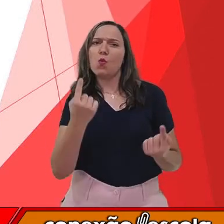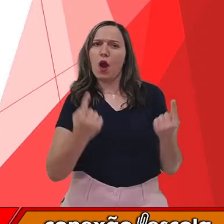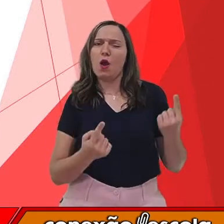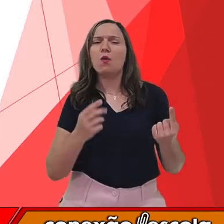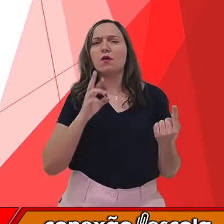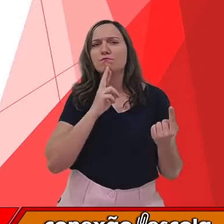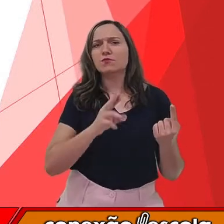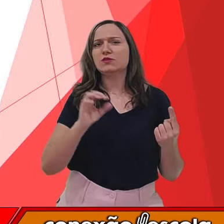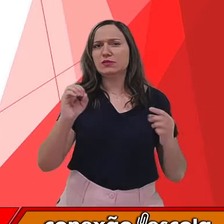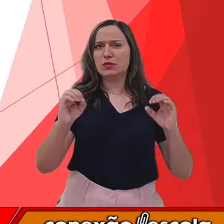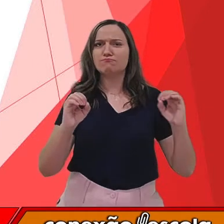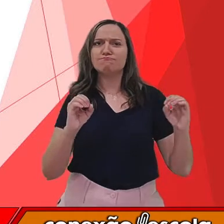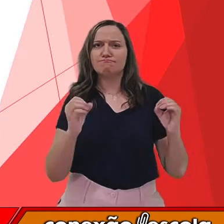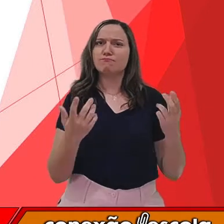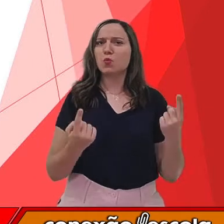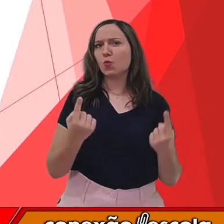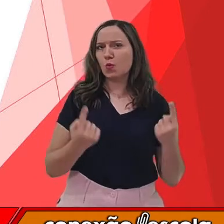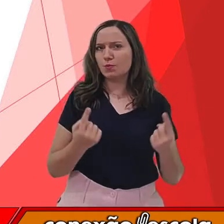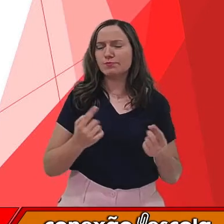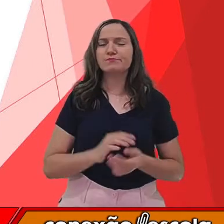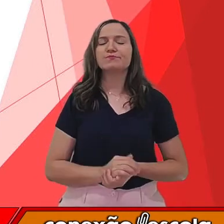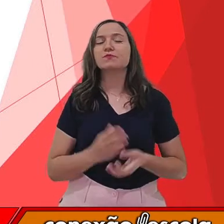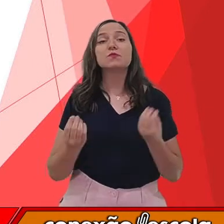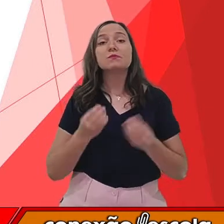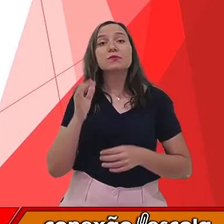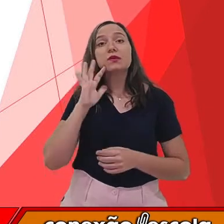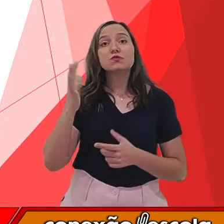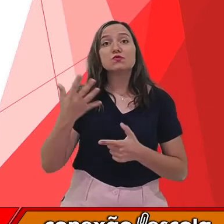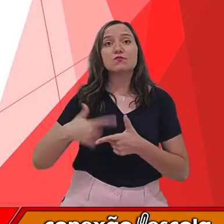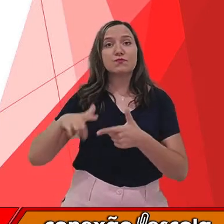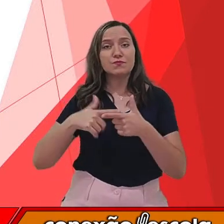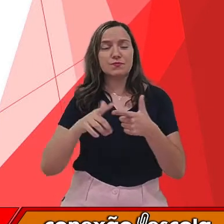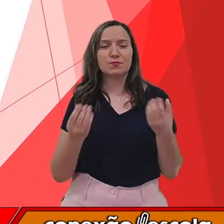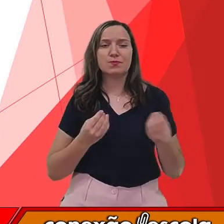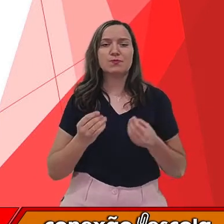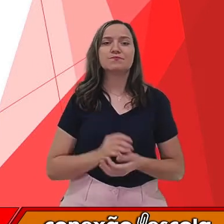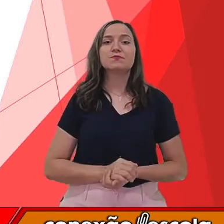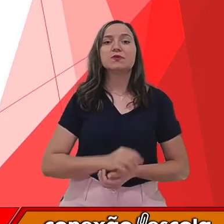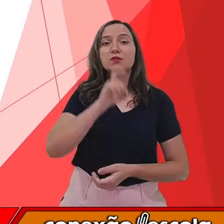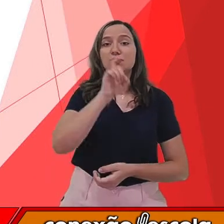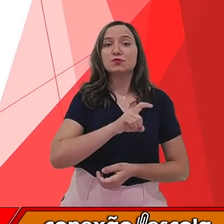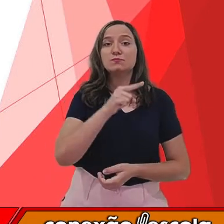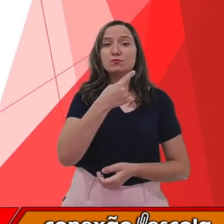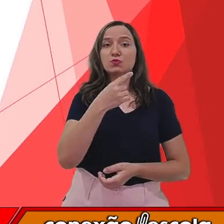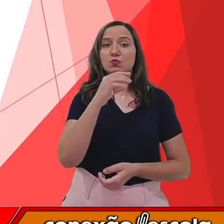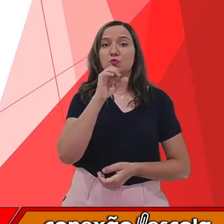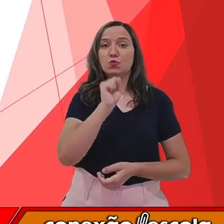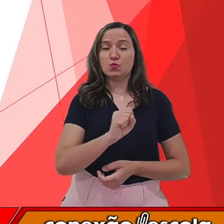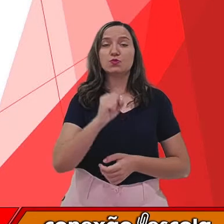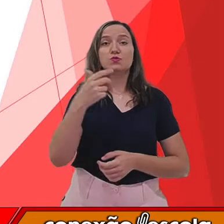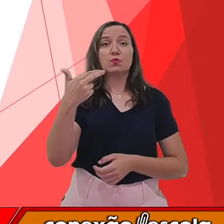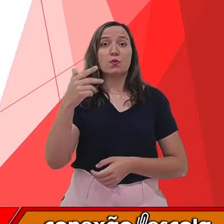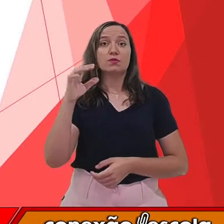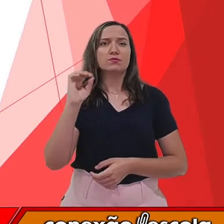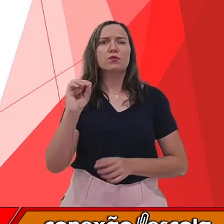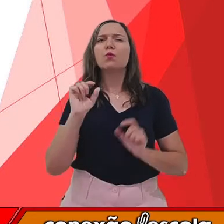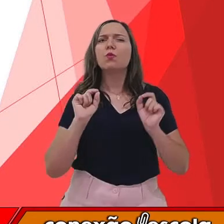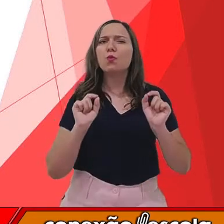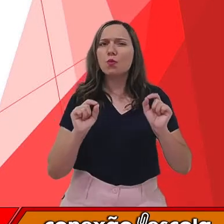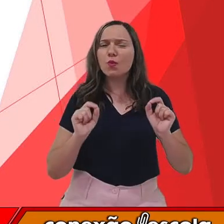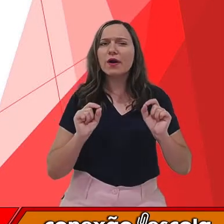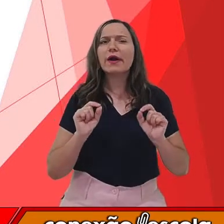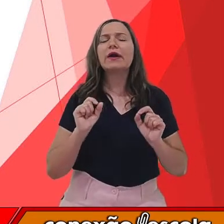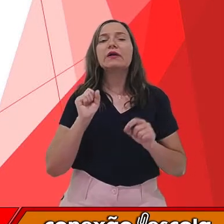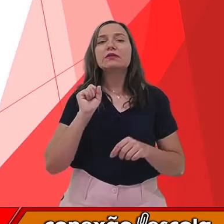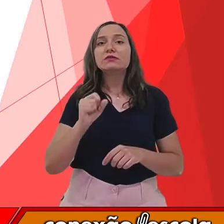é Zé agora em relação a x menos oito igual a zero nós vamos ter que se a gente adicionar